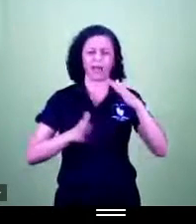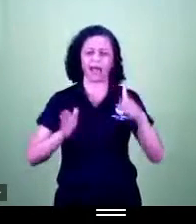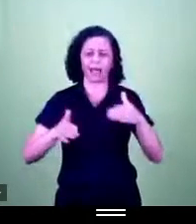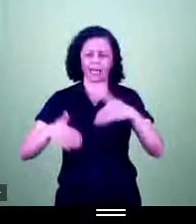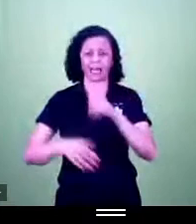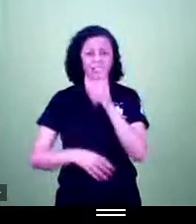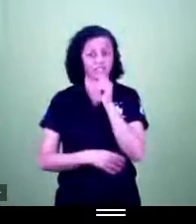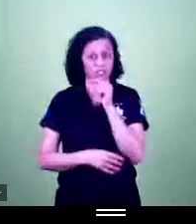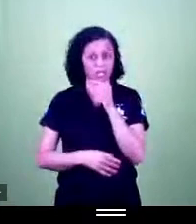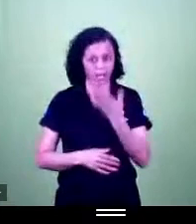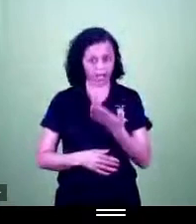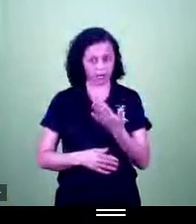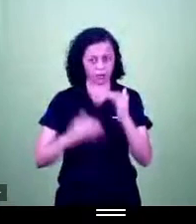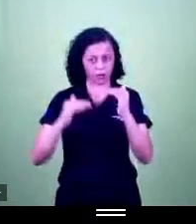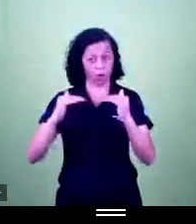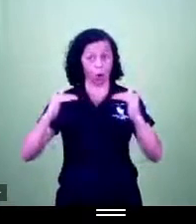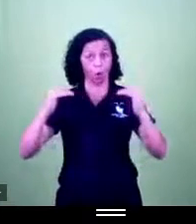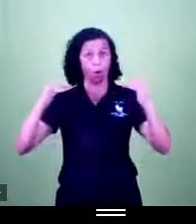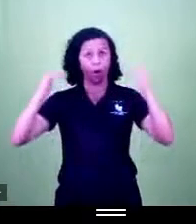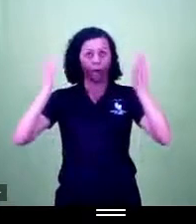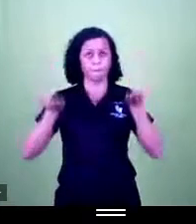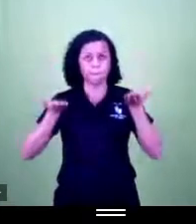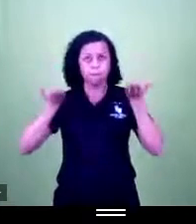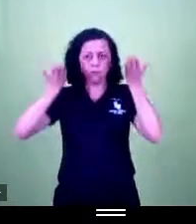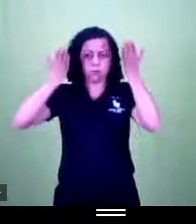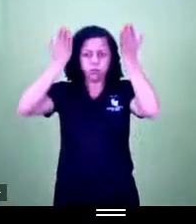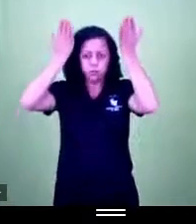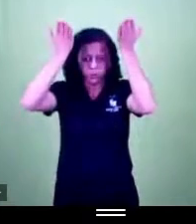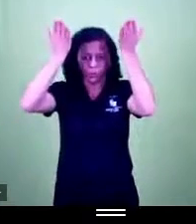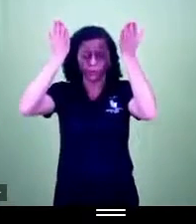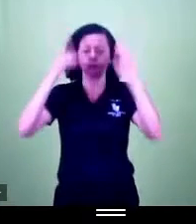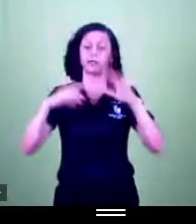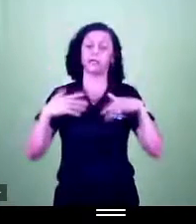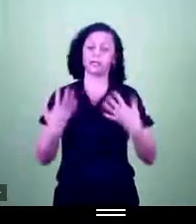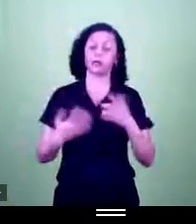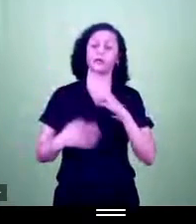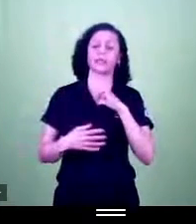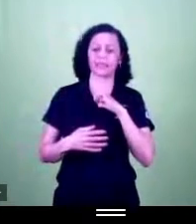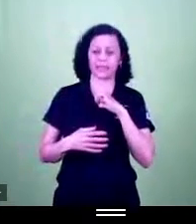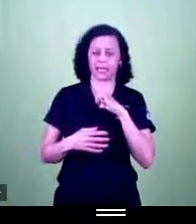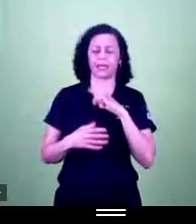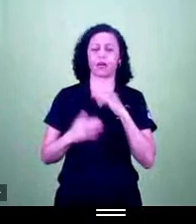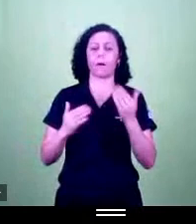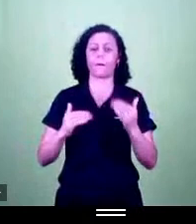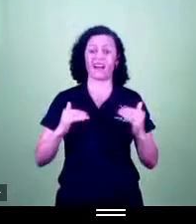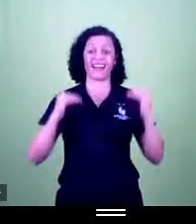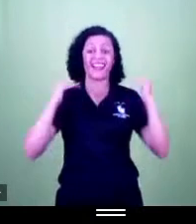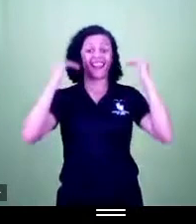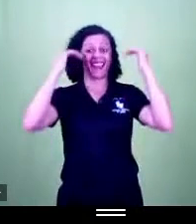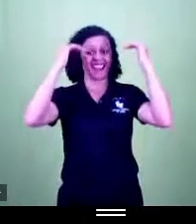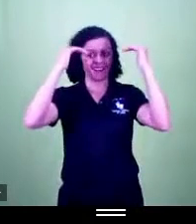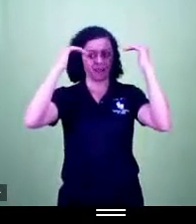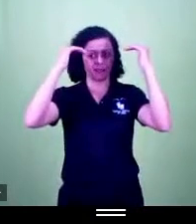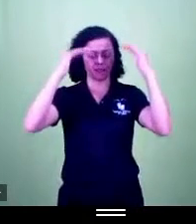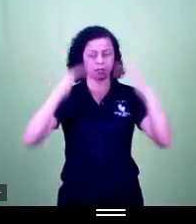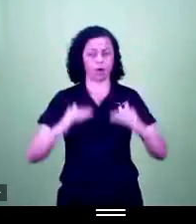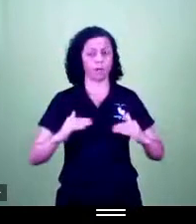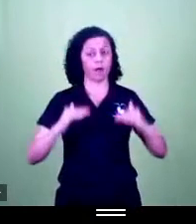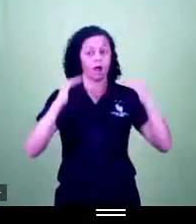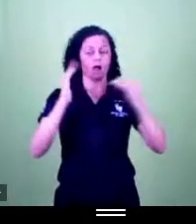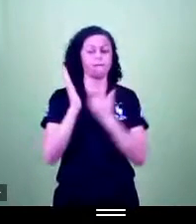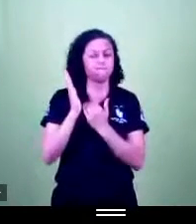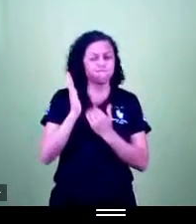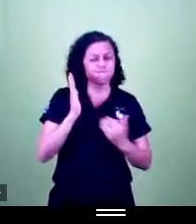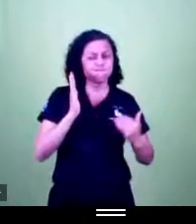o final do curso essa analogia. Então eu tenho aqui uma elevação de tensão. Tudo que promove